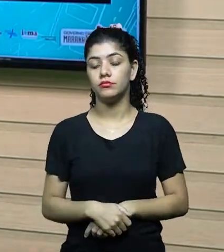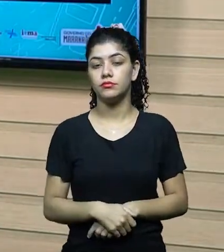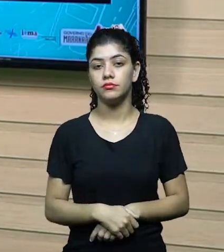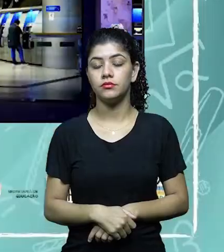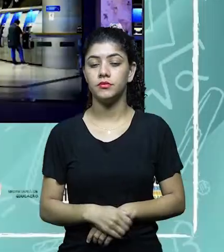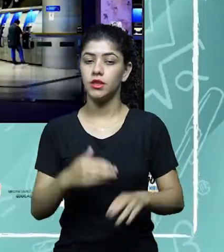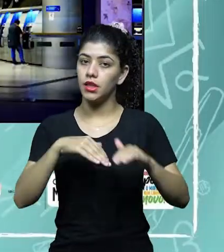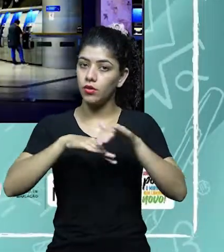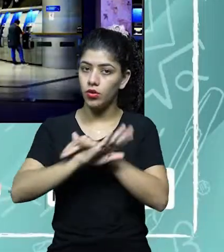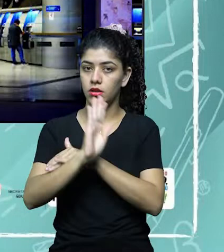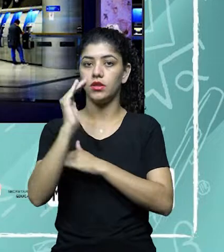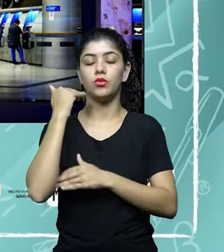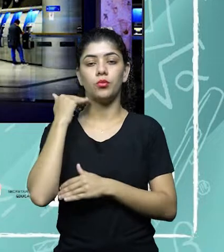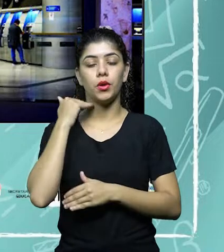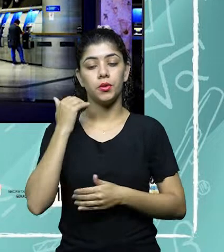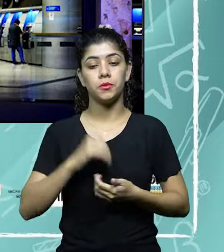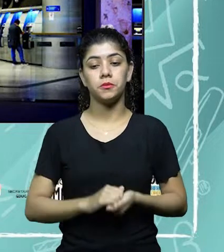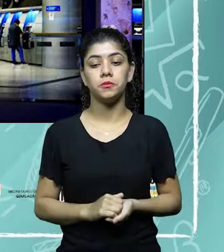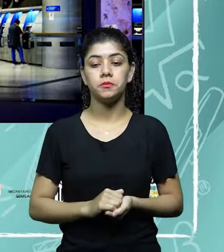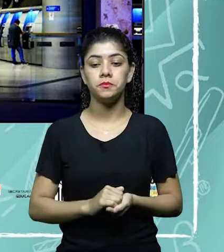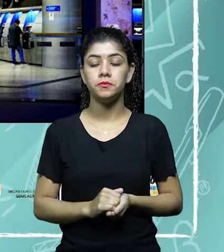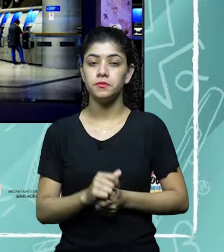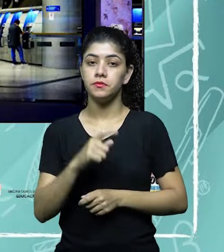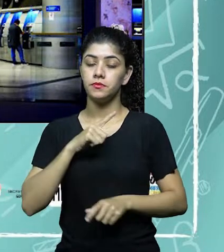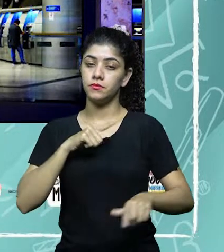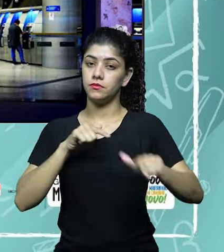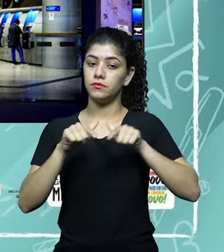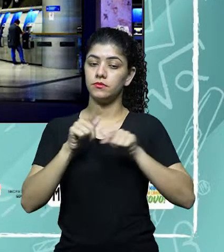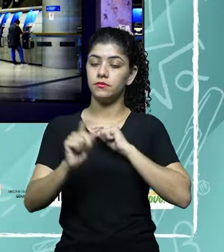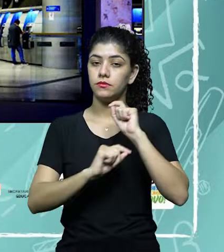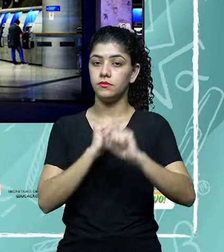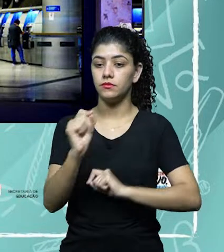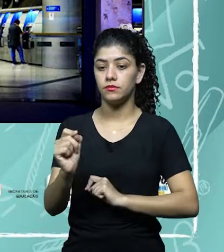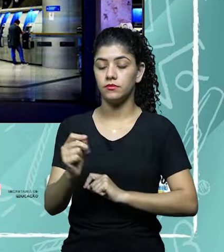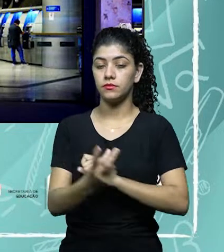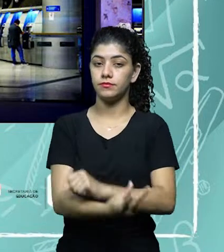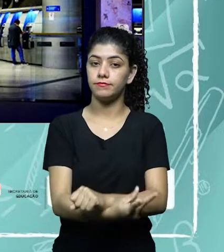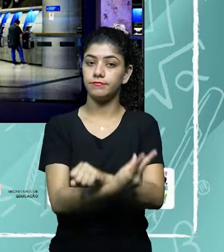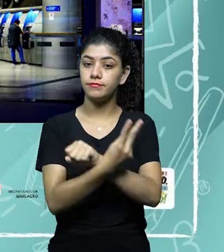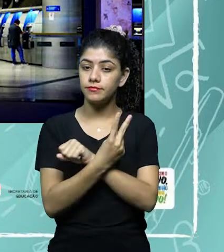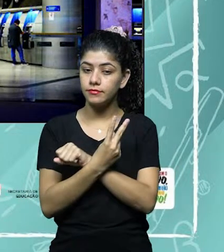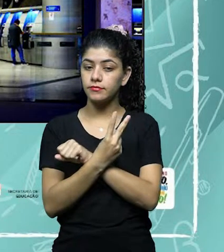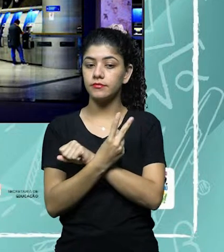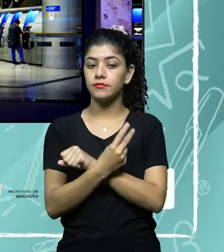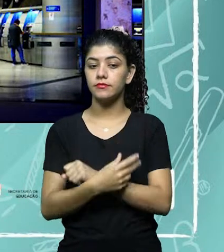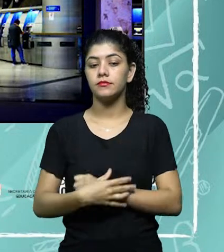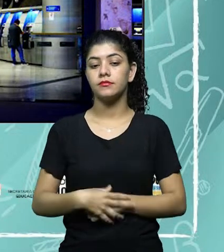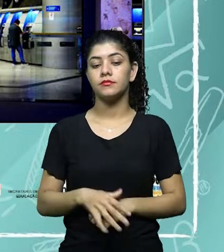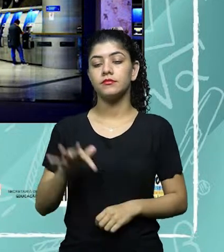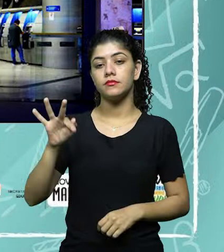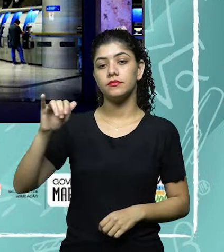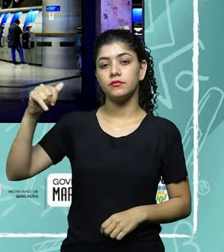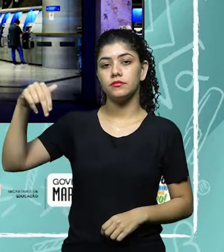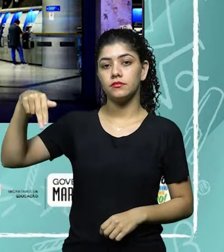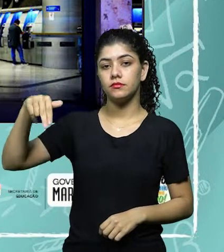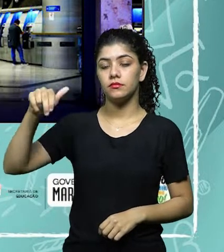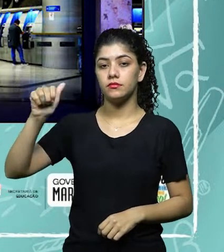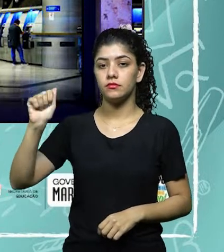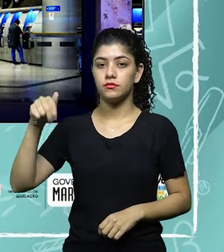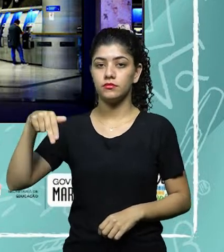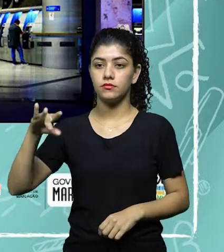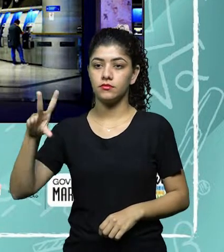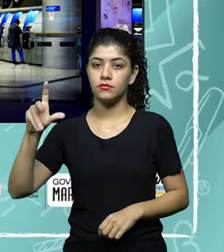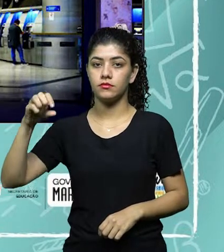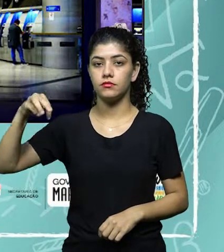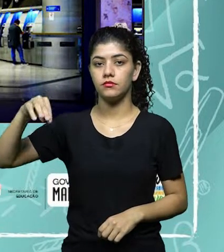posse dele. Que presta serviços como empréstimos, financiamentos, depósito